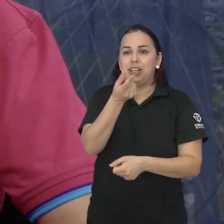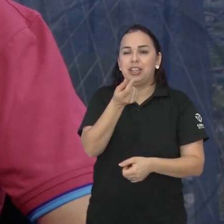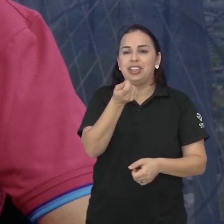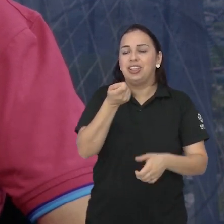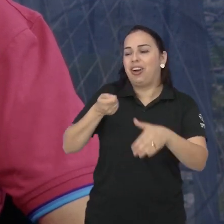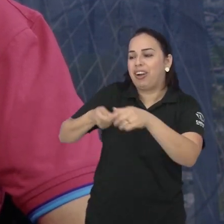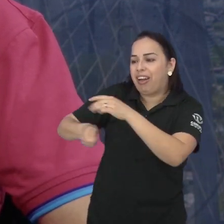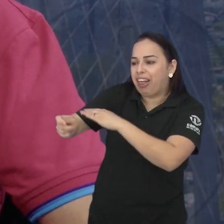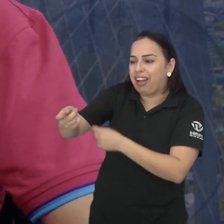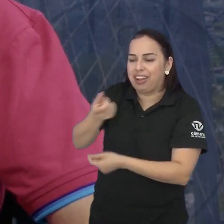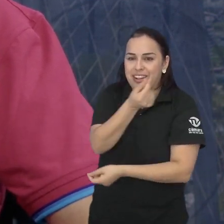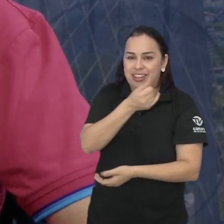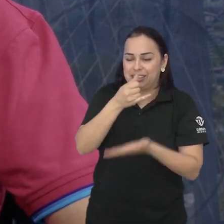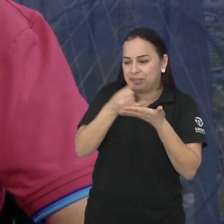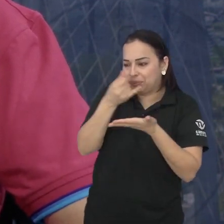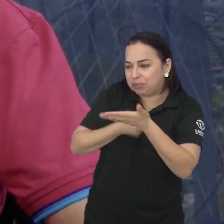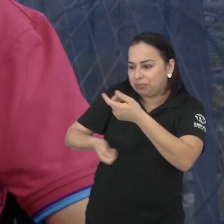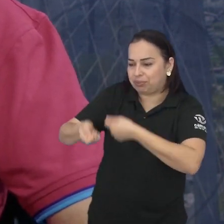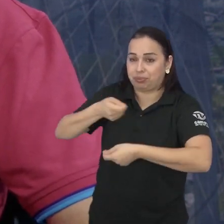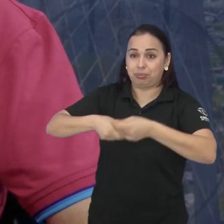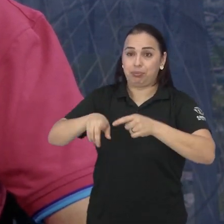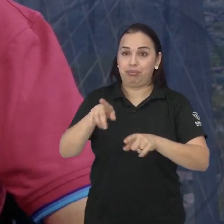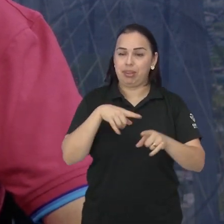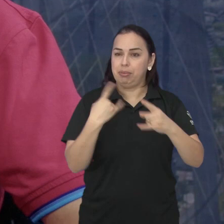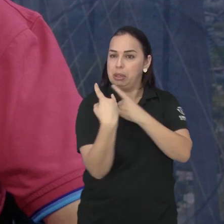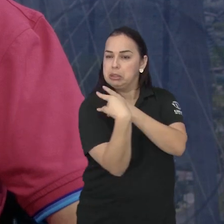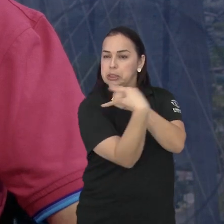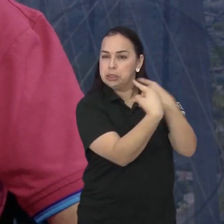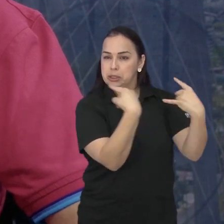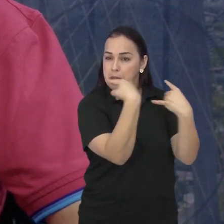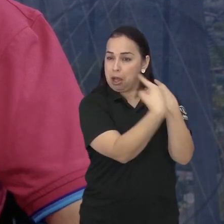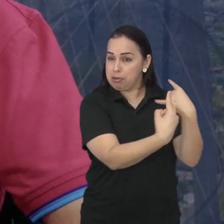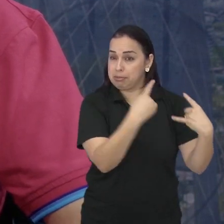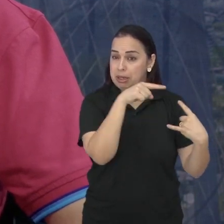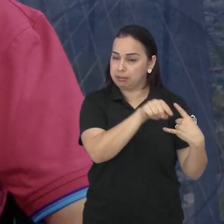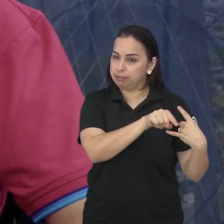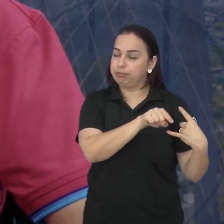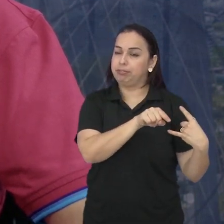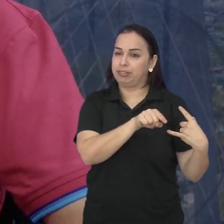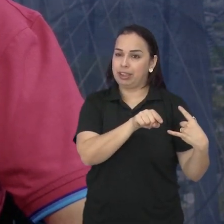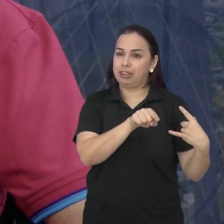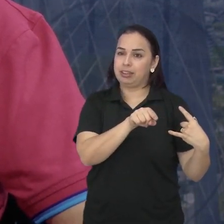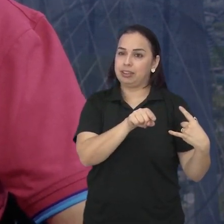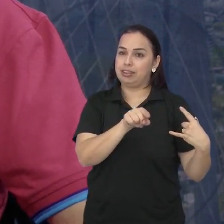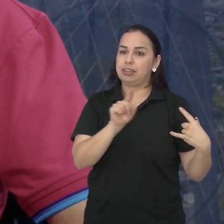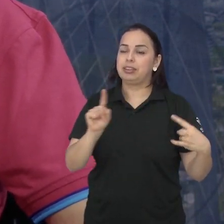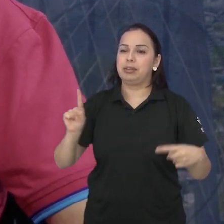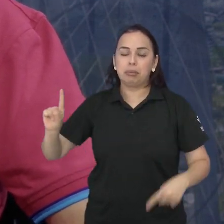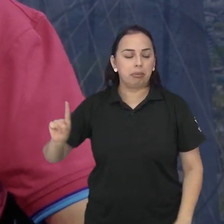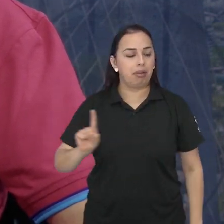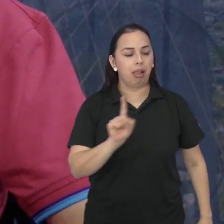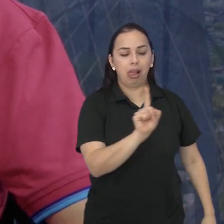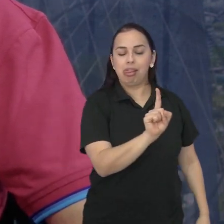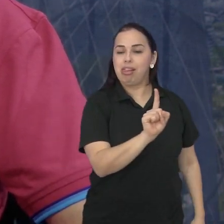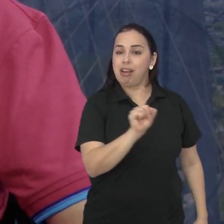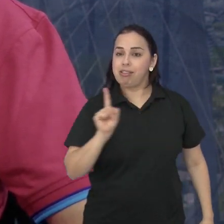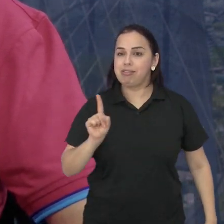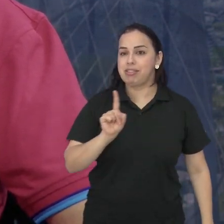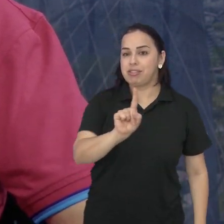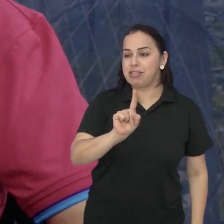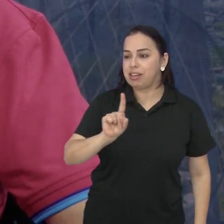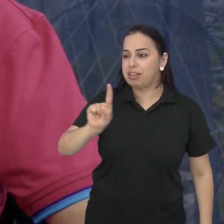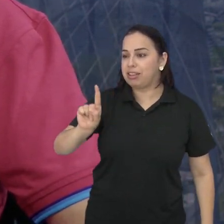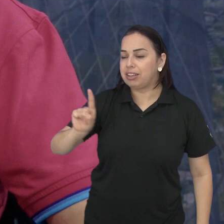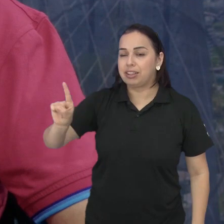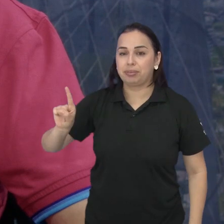droga. E essas pessoas que são absorvidas também por esse pseudo-mercado, elas também passam a ser envolvidas